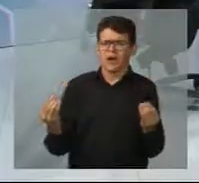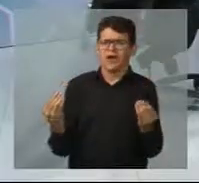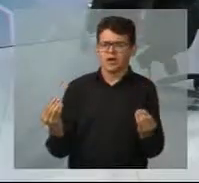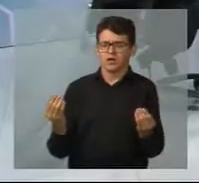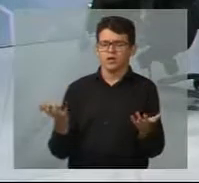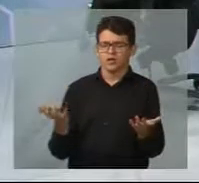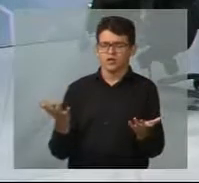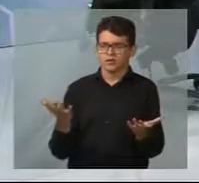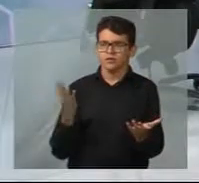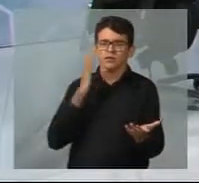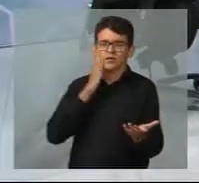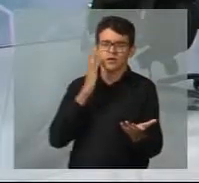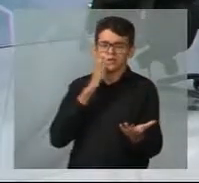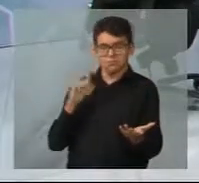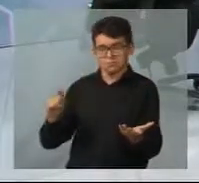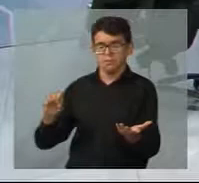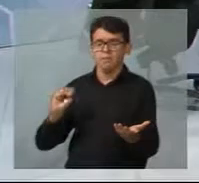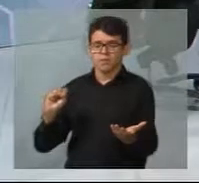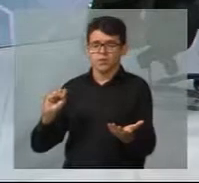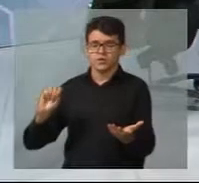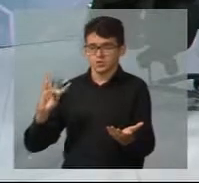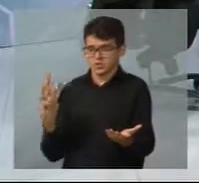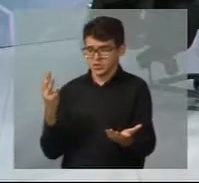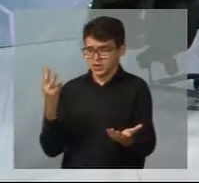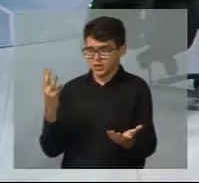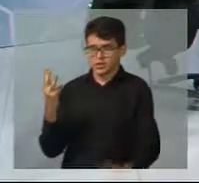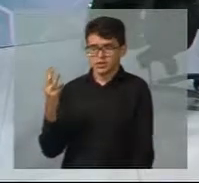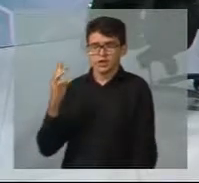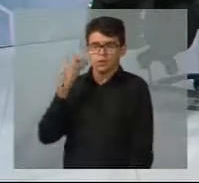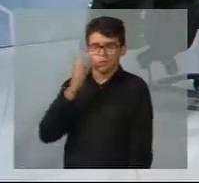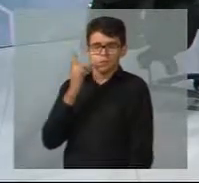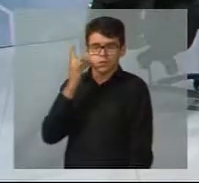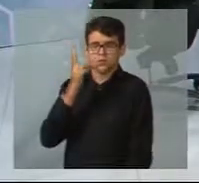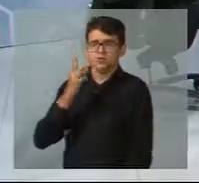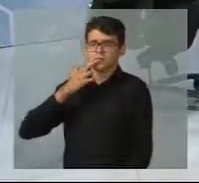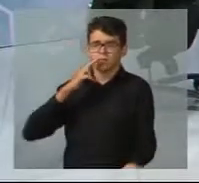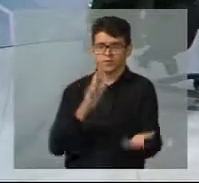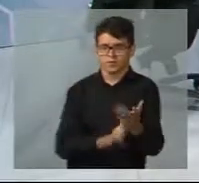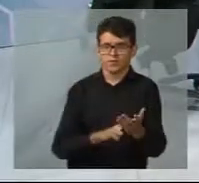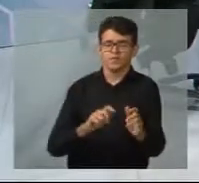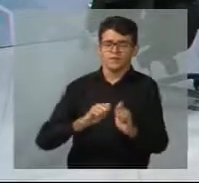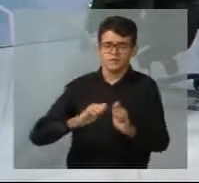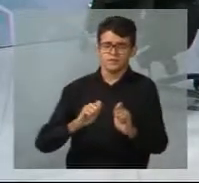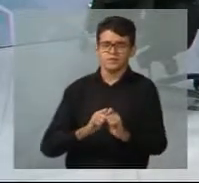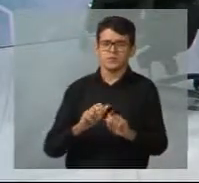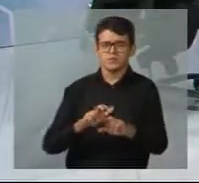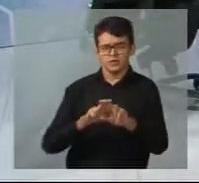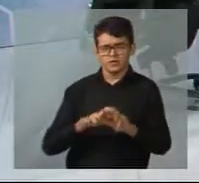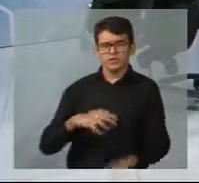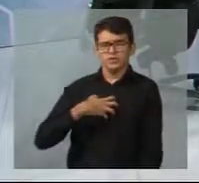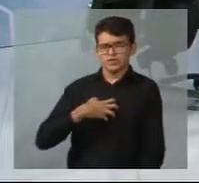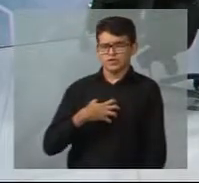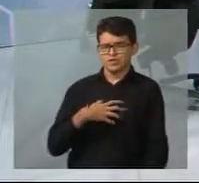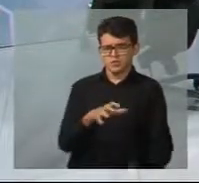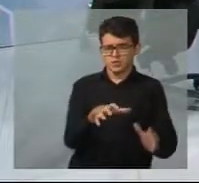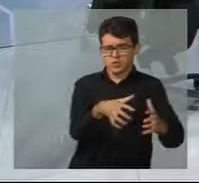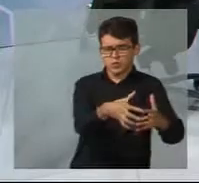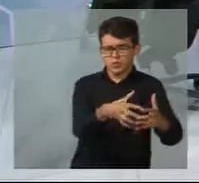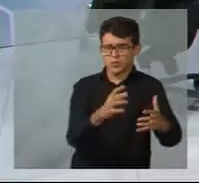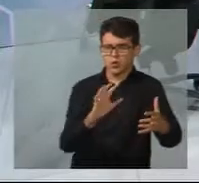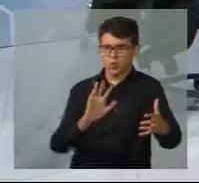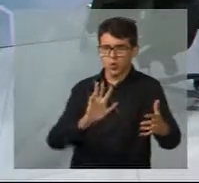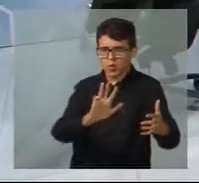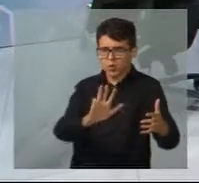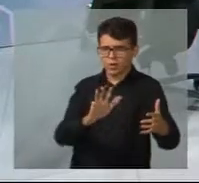já desistiram dos embargos, né? Eles desistiram dos embargos porque já viram que não vai adiantar nada, estão pensando em recorrer logo